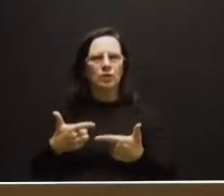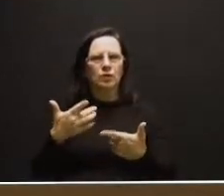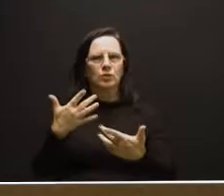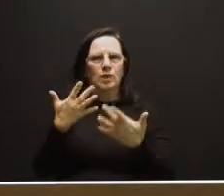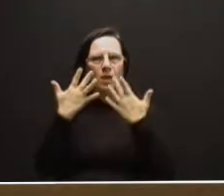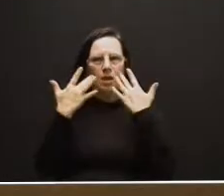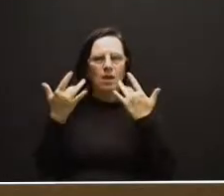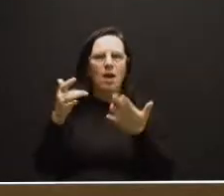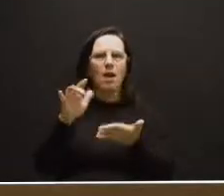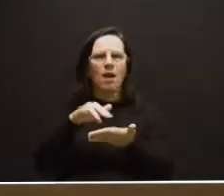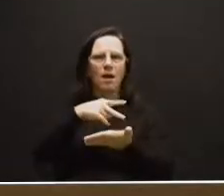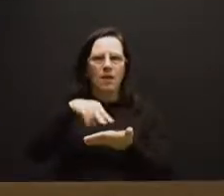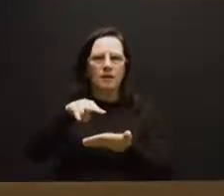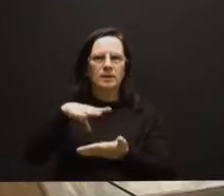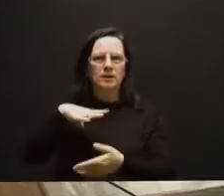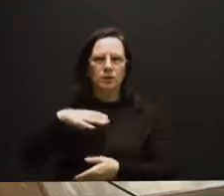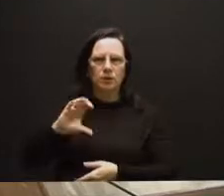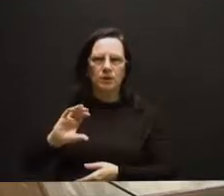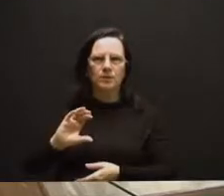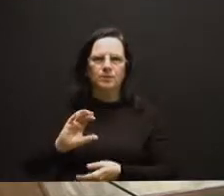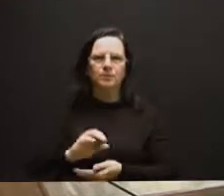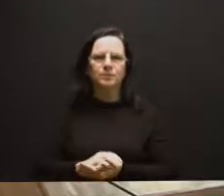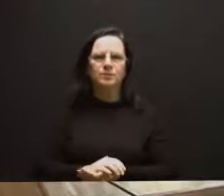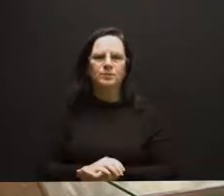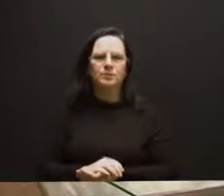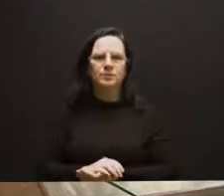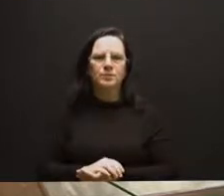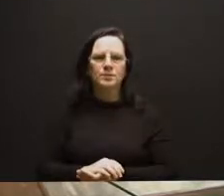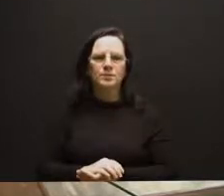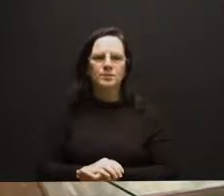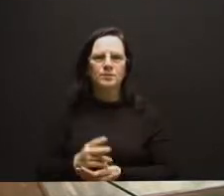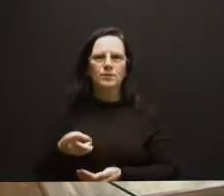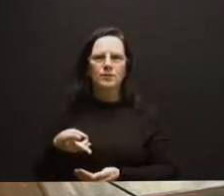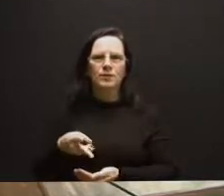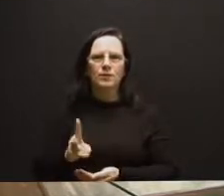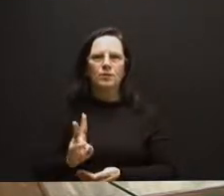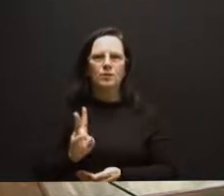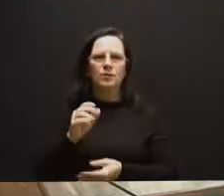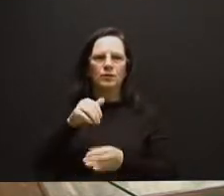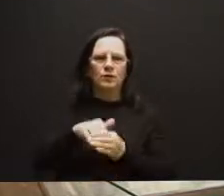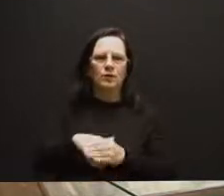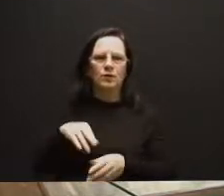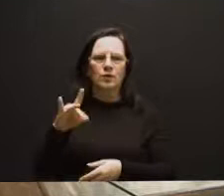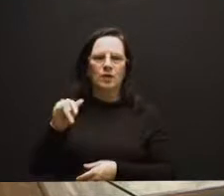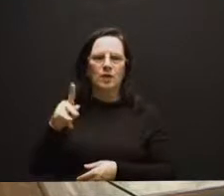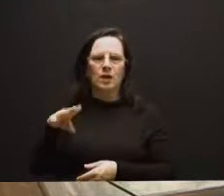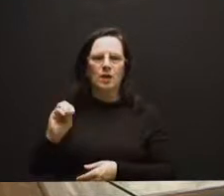cidade muito obrigado continue votação com a palavra do aguinaldo